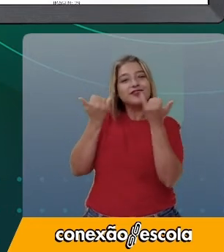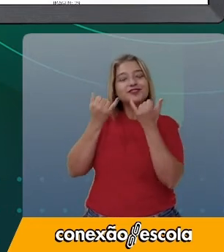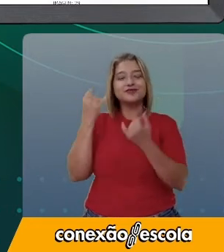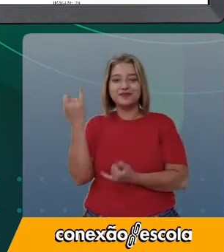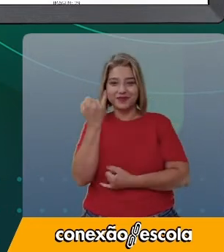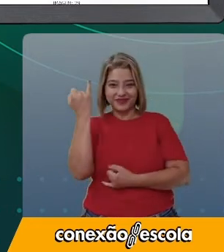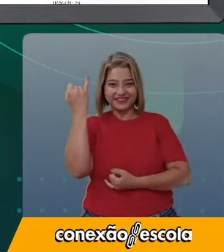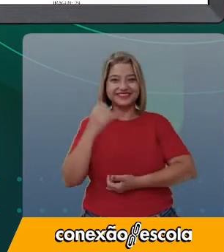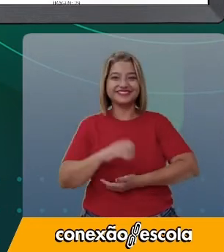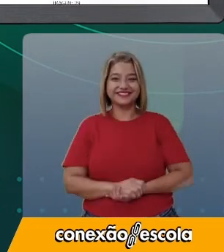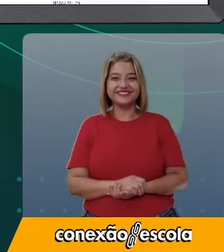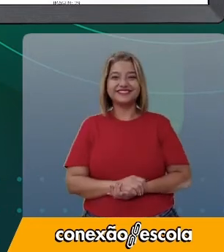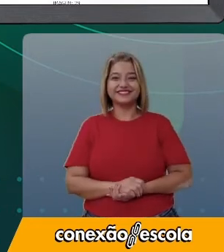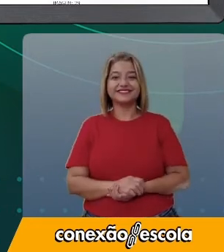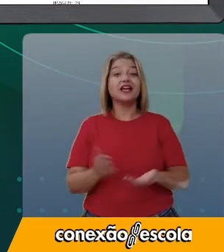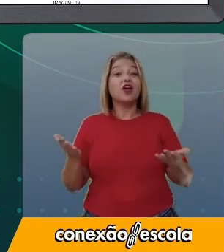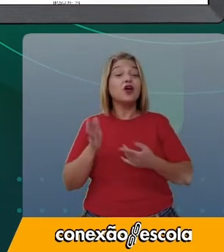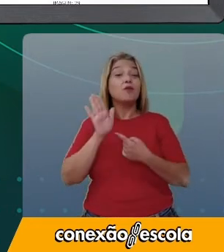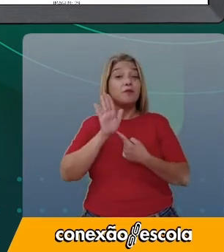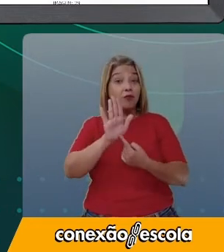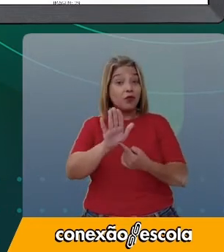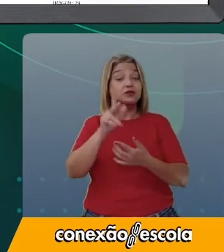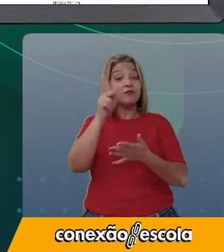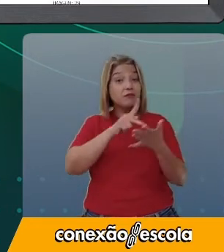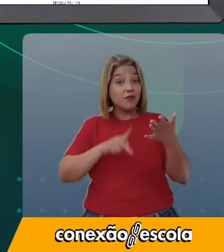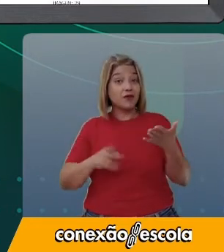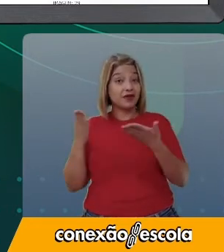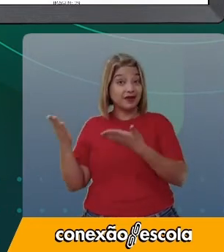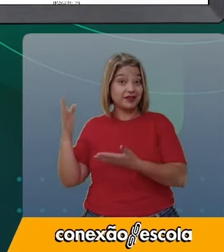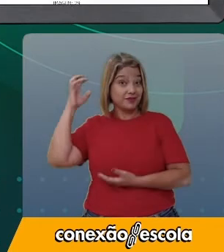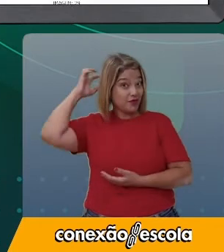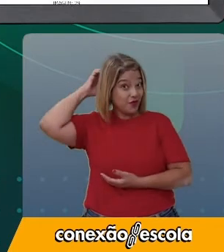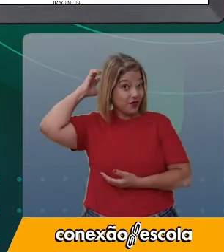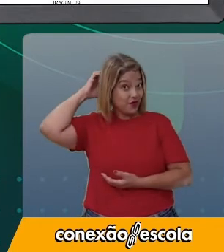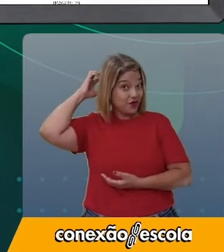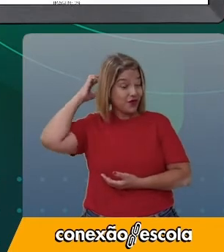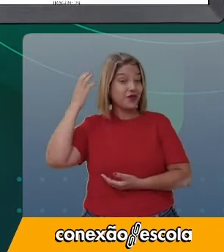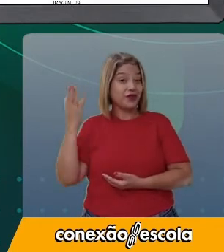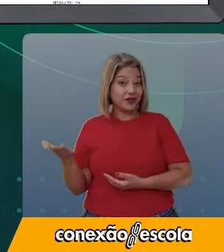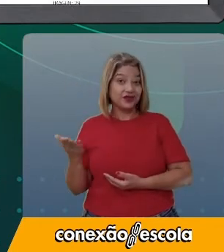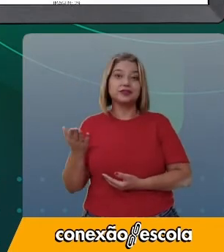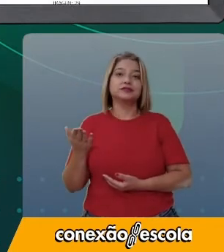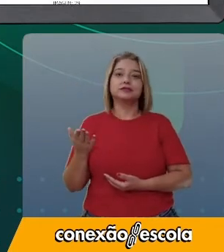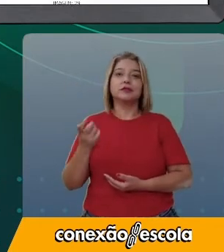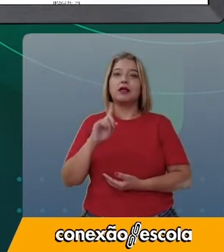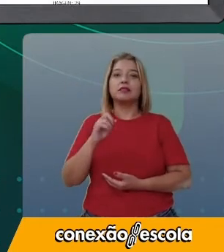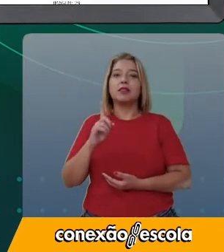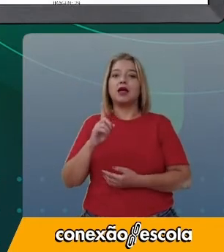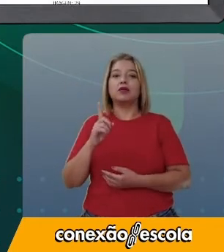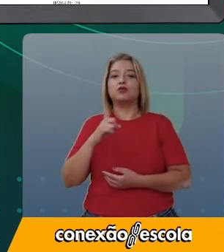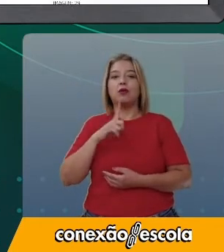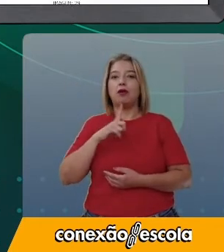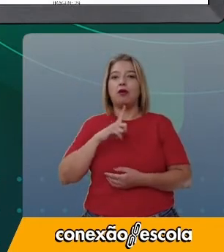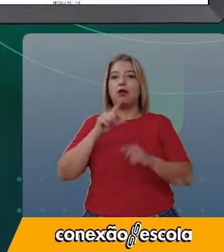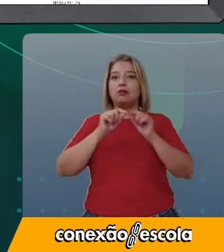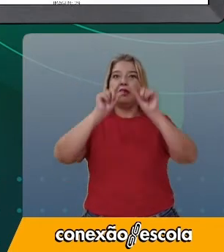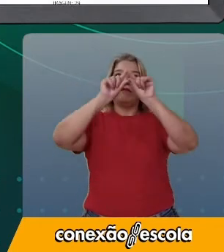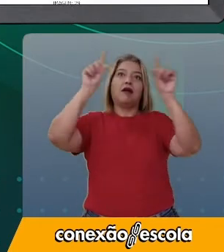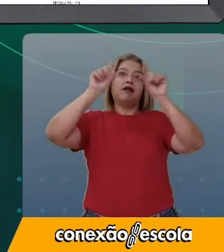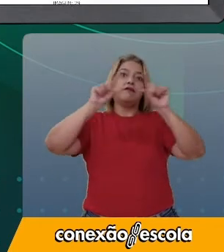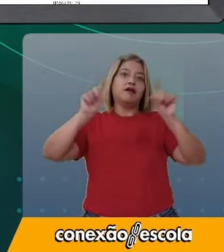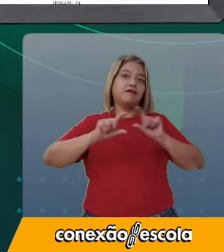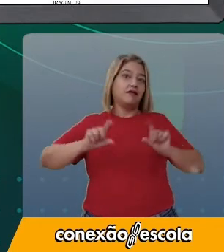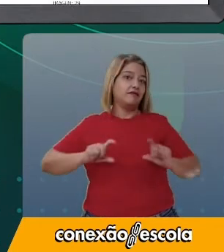mesmo? E aí eu trouxe um poema de Cora para vocês. Claro que eu não trouxe um com várias